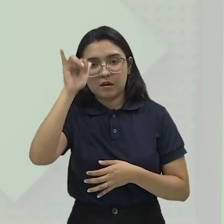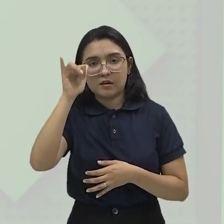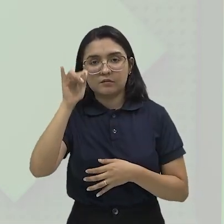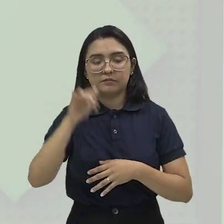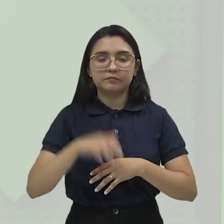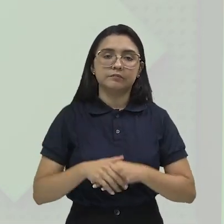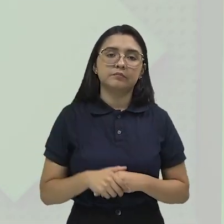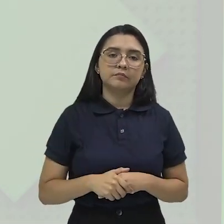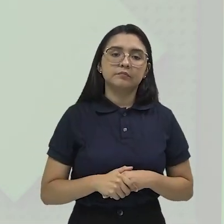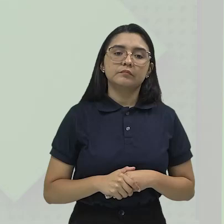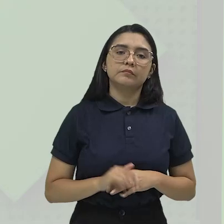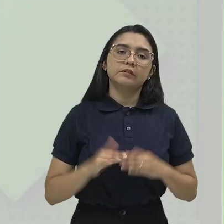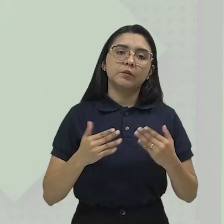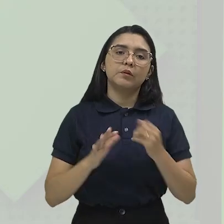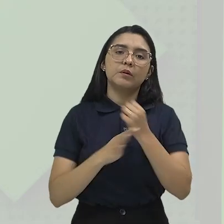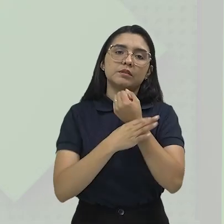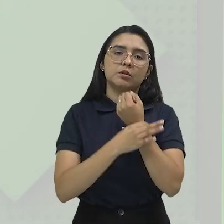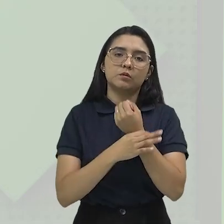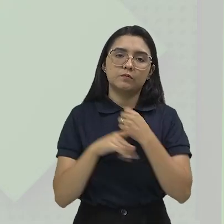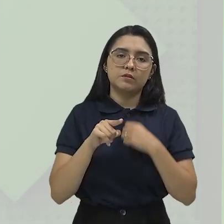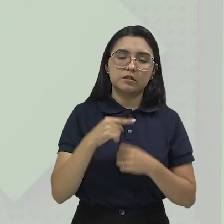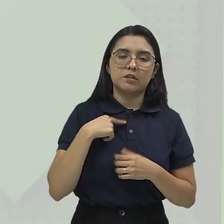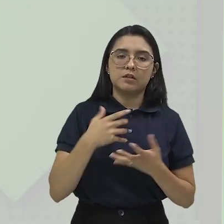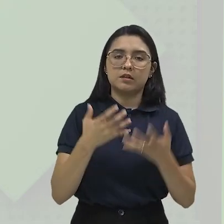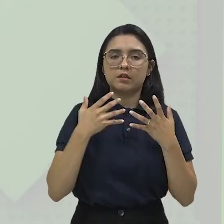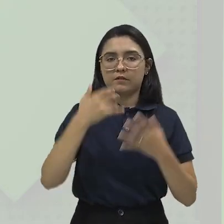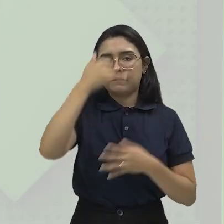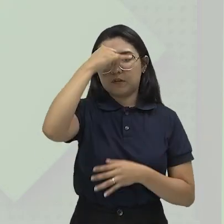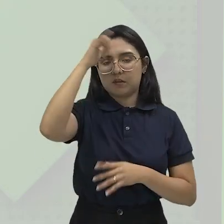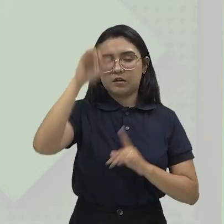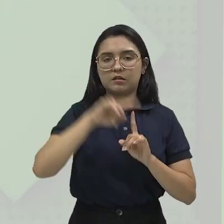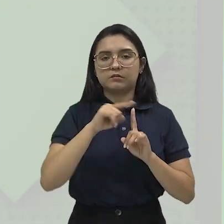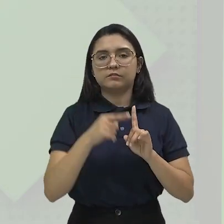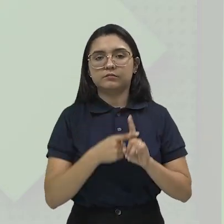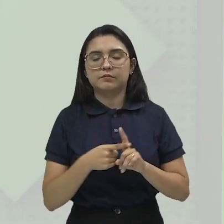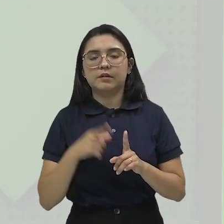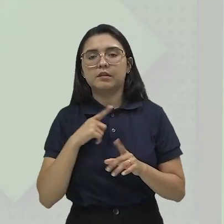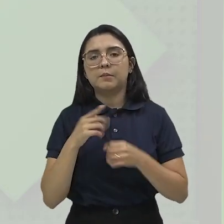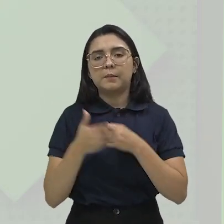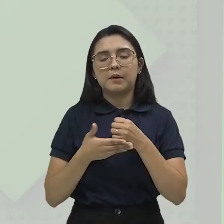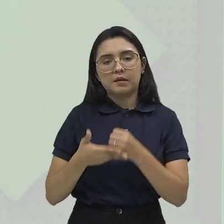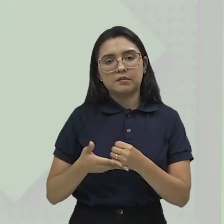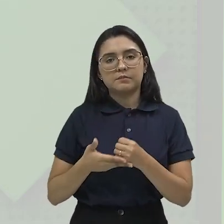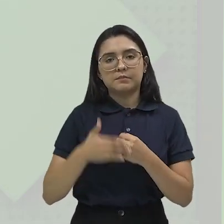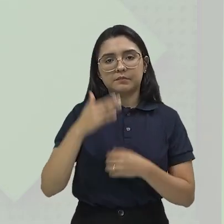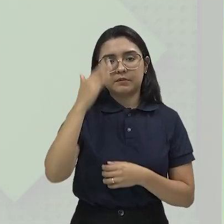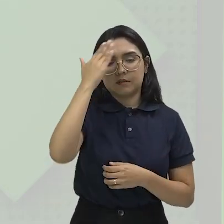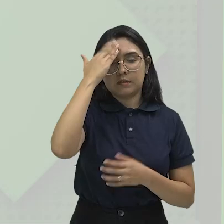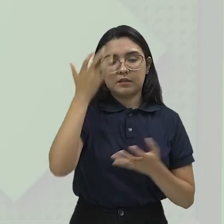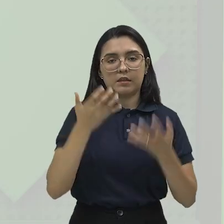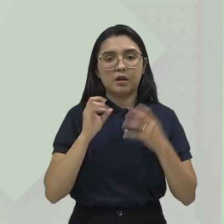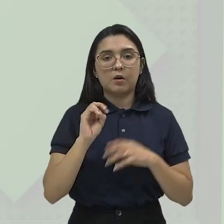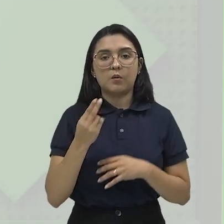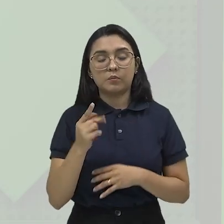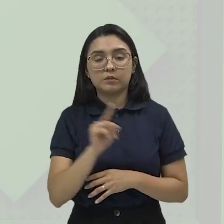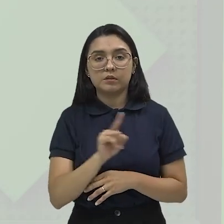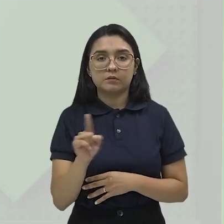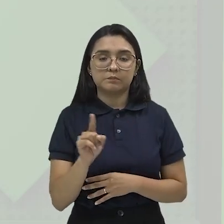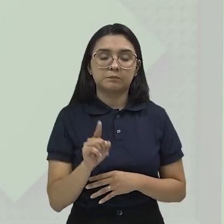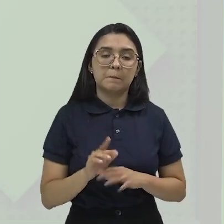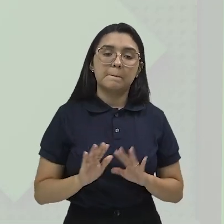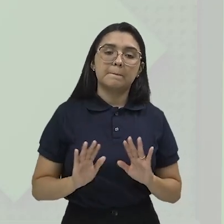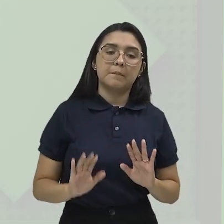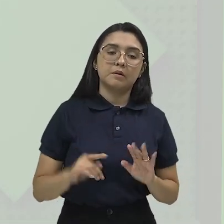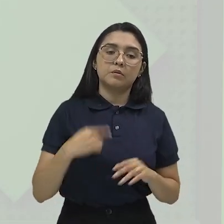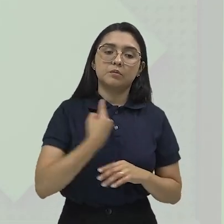método exatamente seguro para você se basear se você quer ou não gerar uma criança, né? Mas